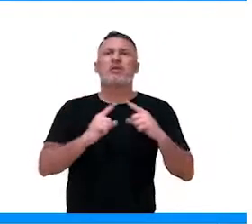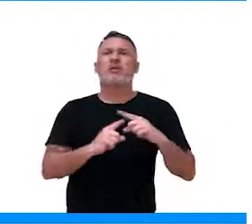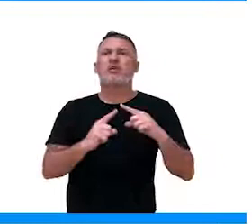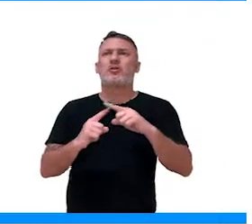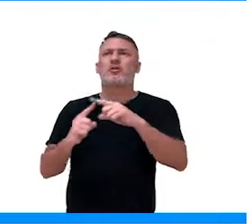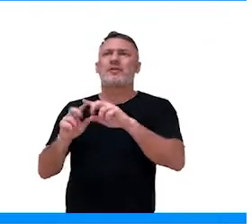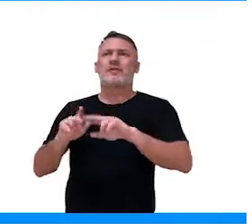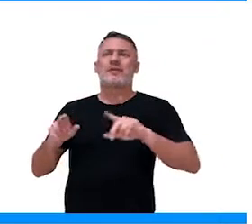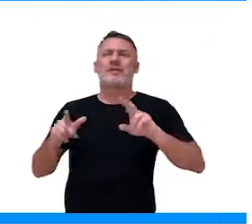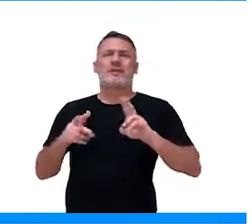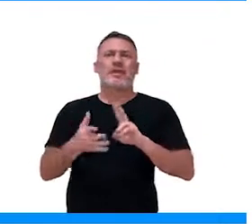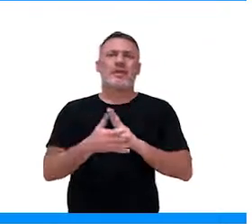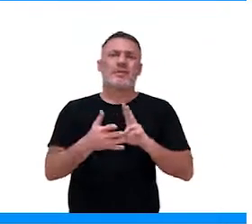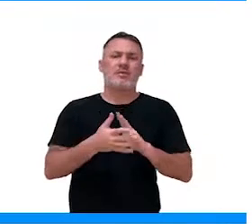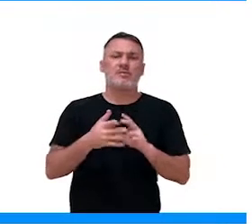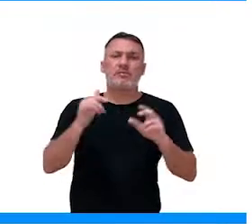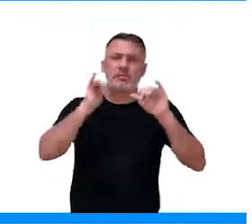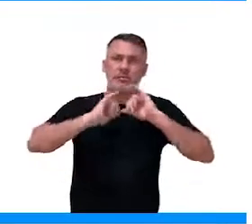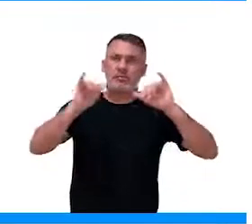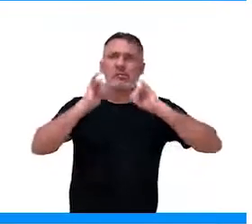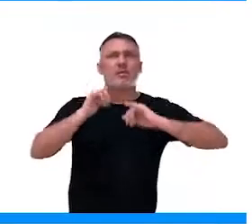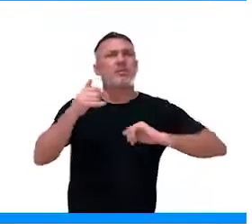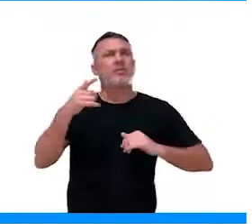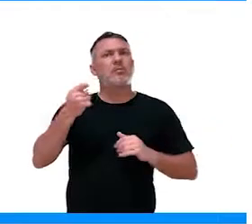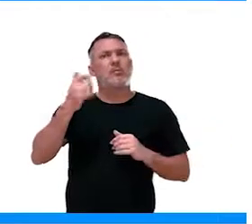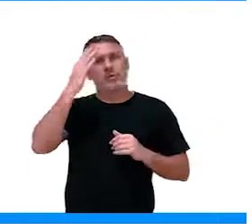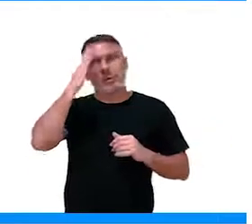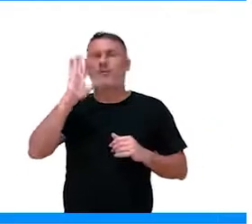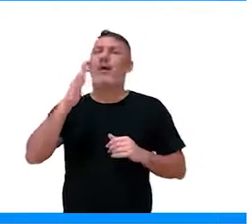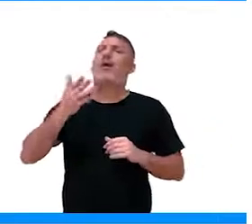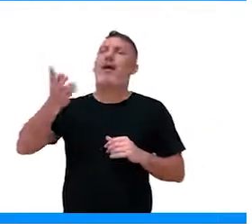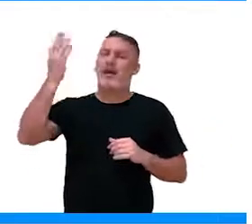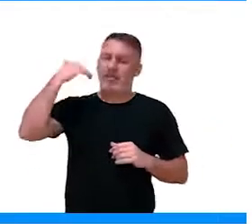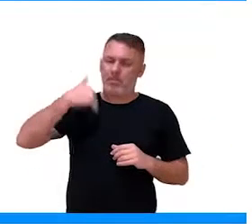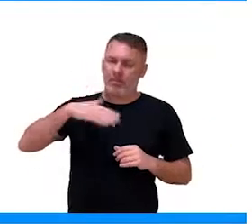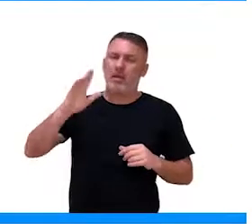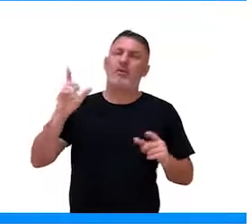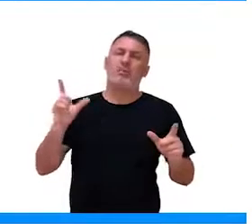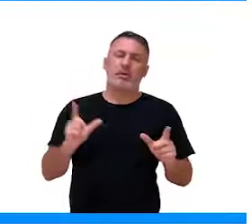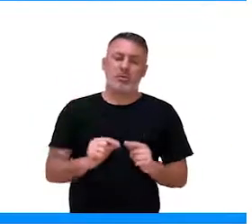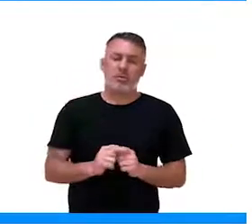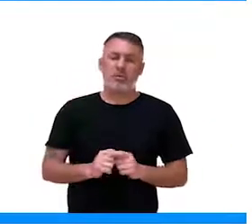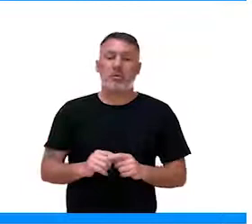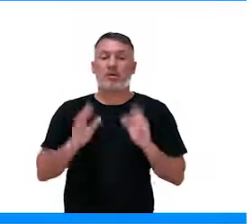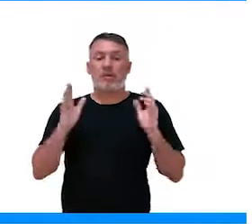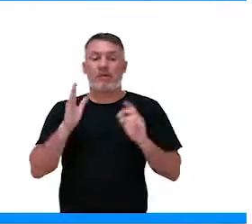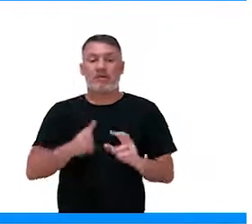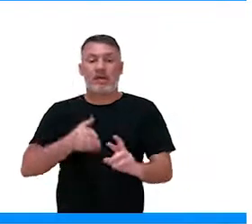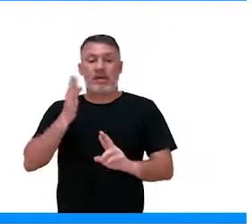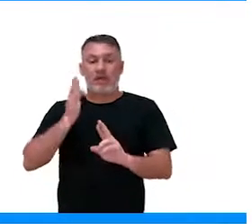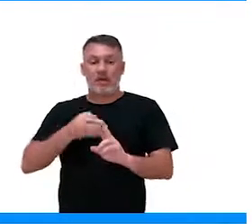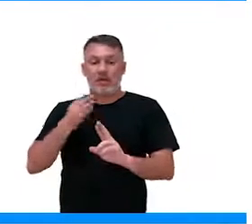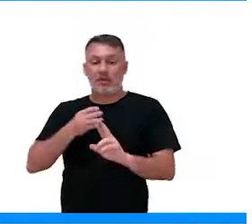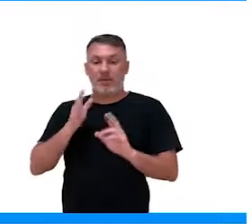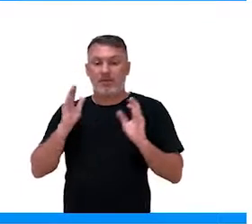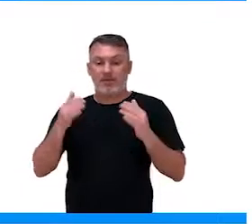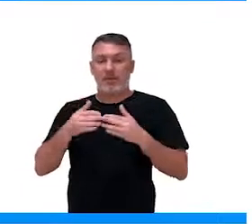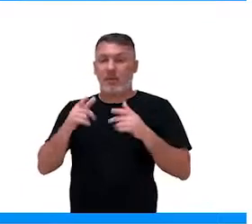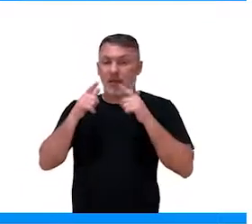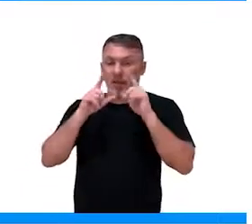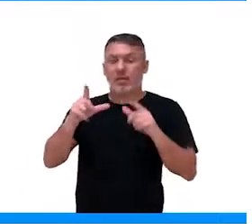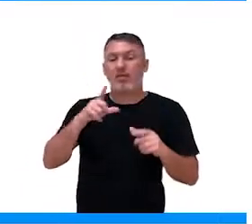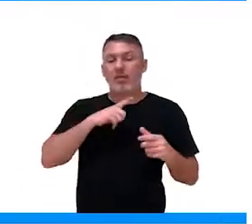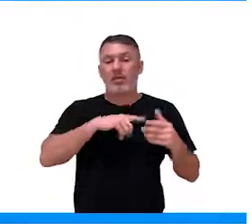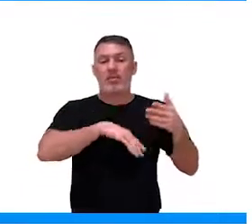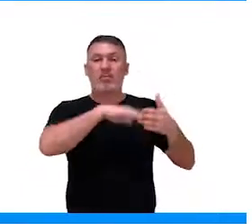línguas indígenas, né? Não é muito divulgado, mas a gente tem, já tivemos mais, né? Mas, em relação à linguagem, a